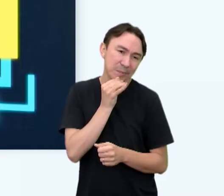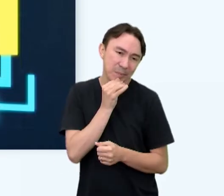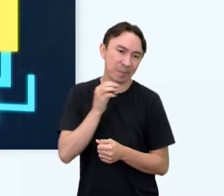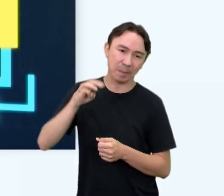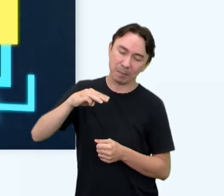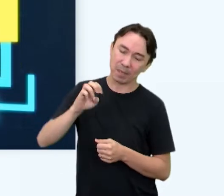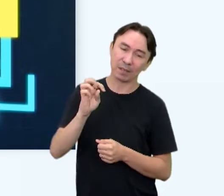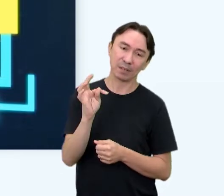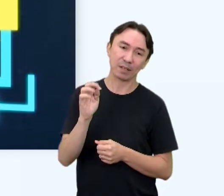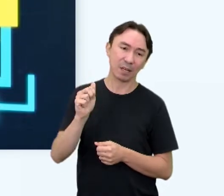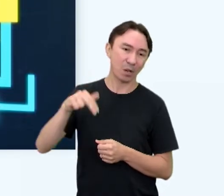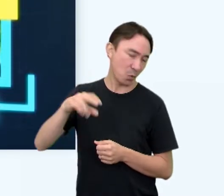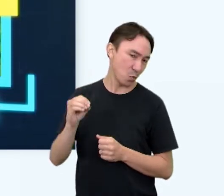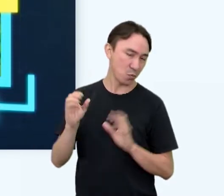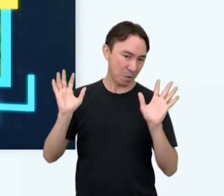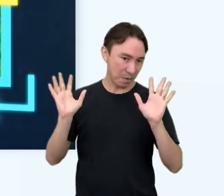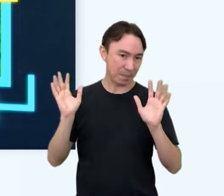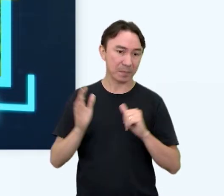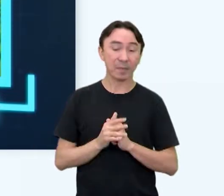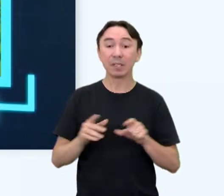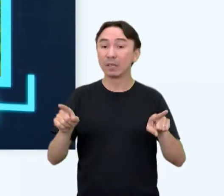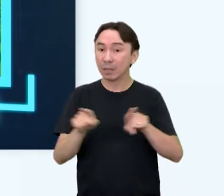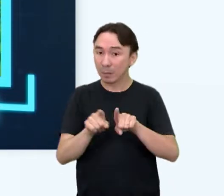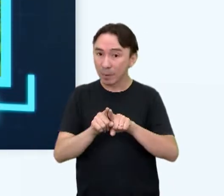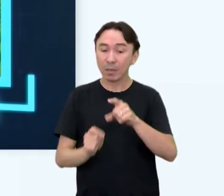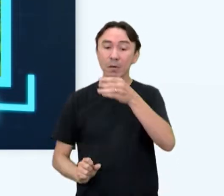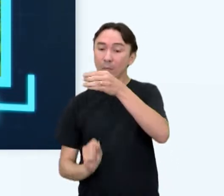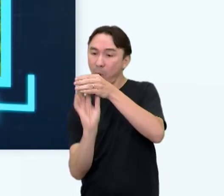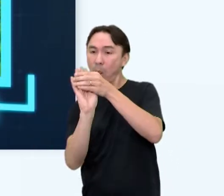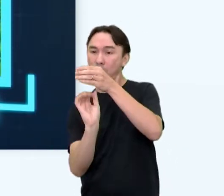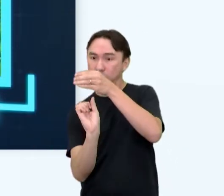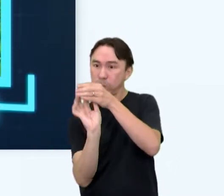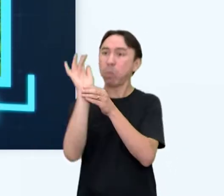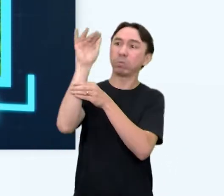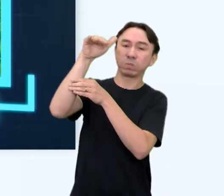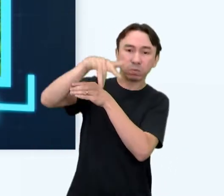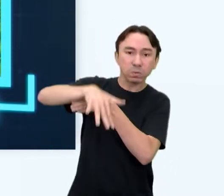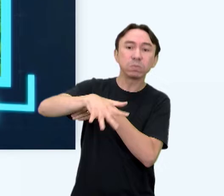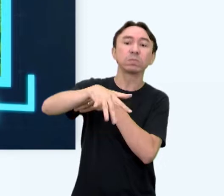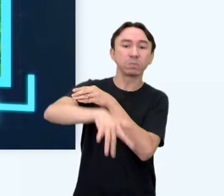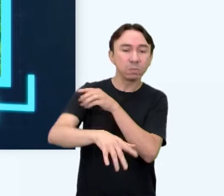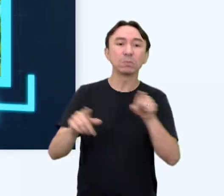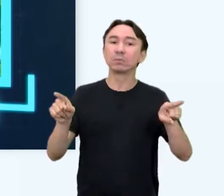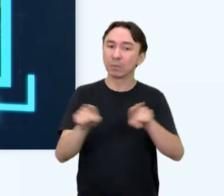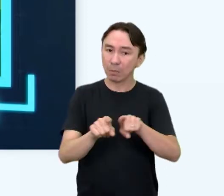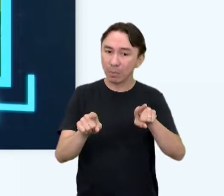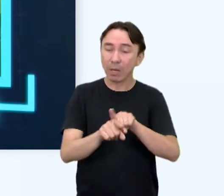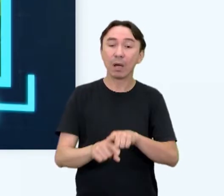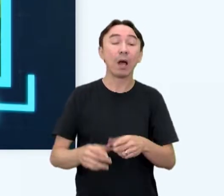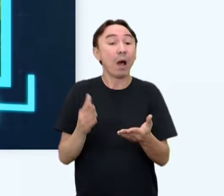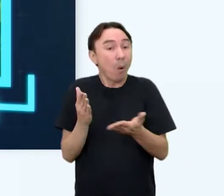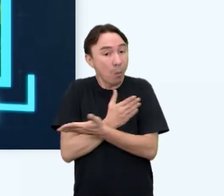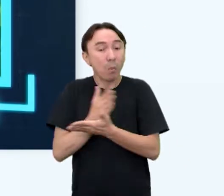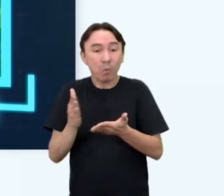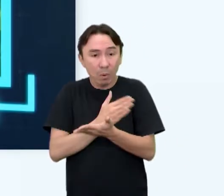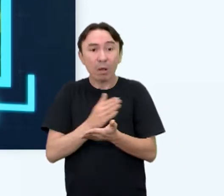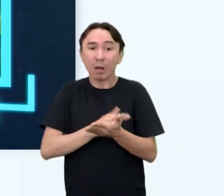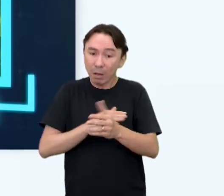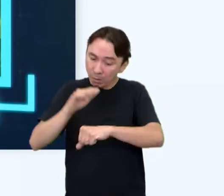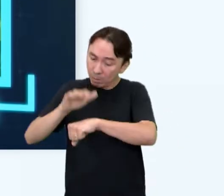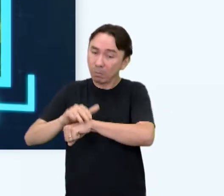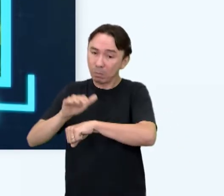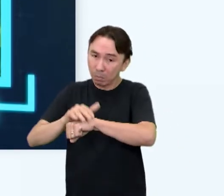exemplo, além das atividades vulcânicas. Existem também abalos induzidos pela ação do homem.